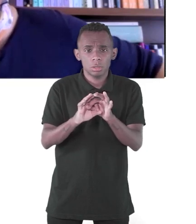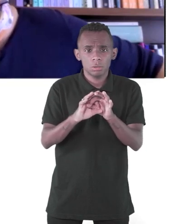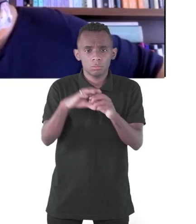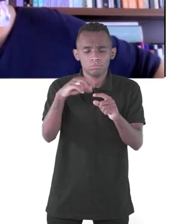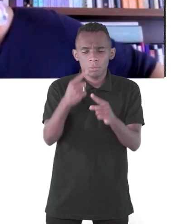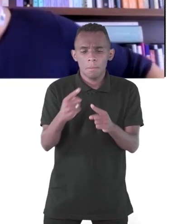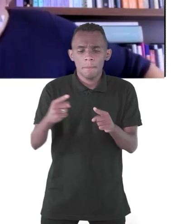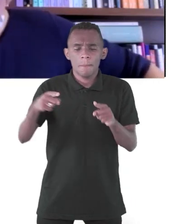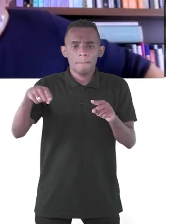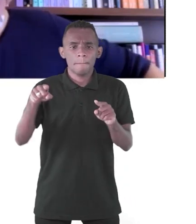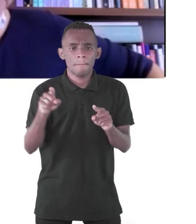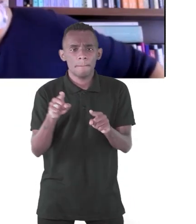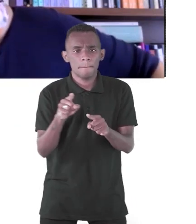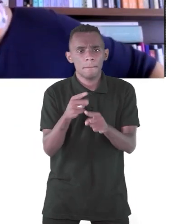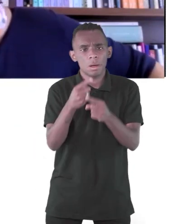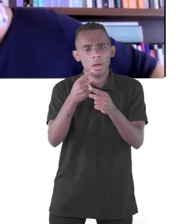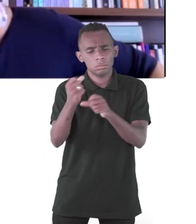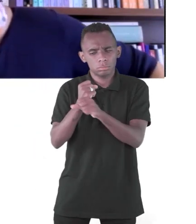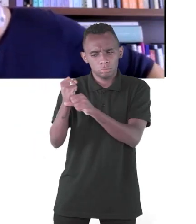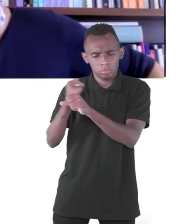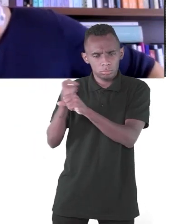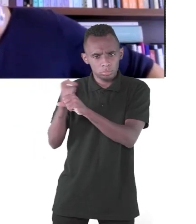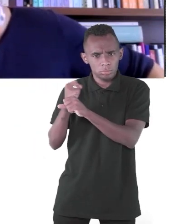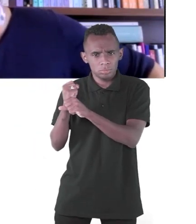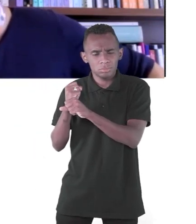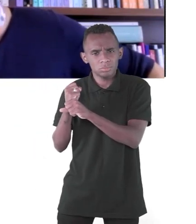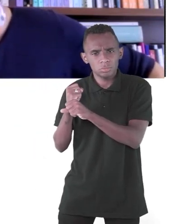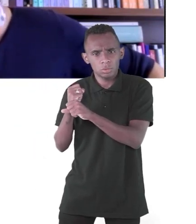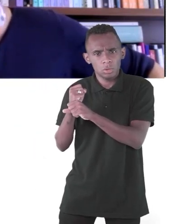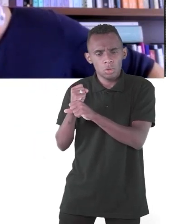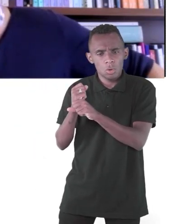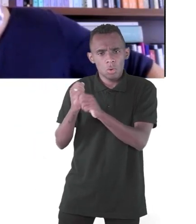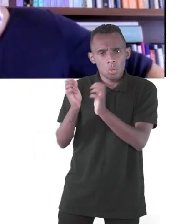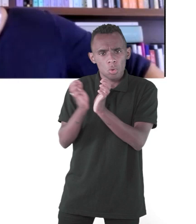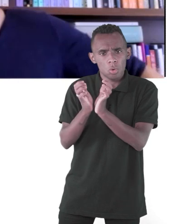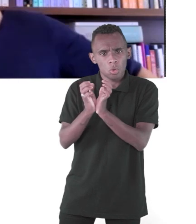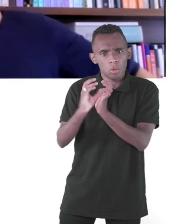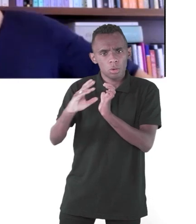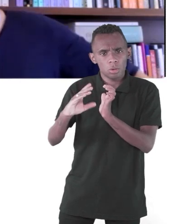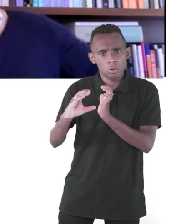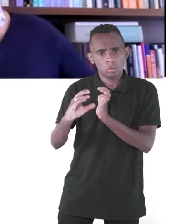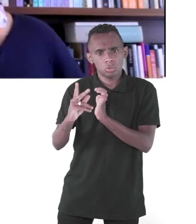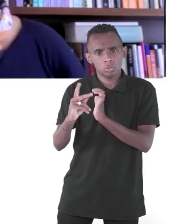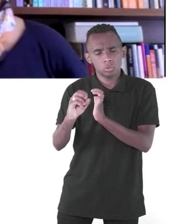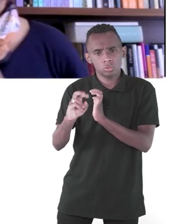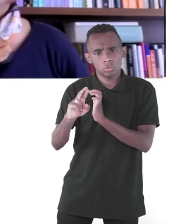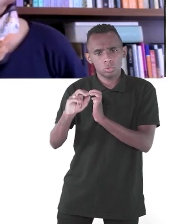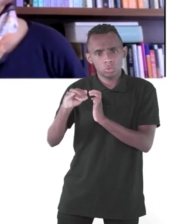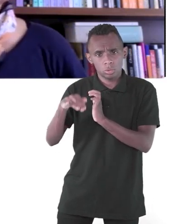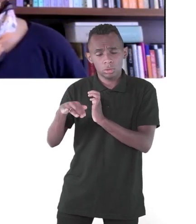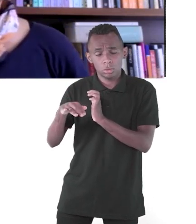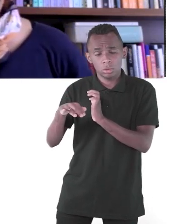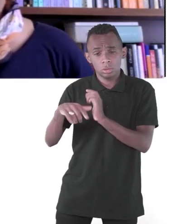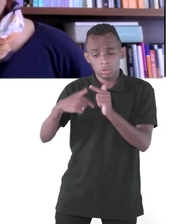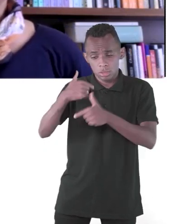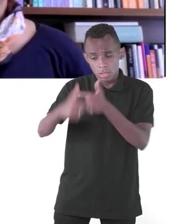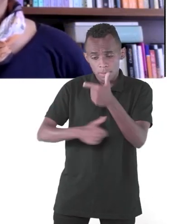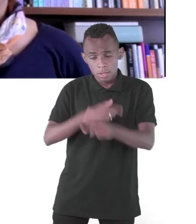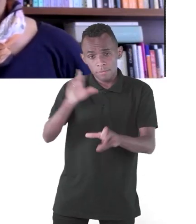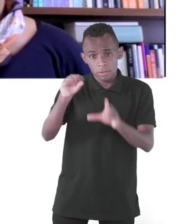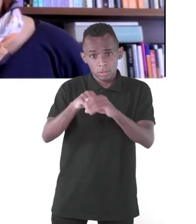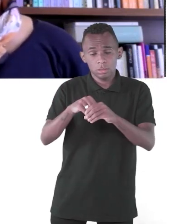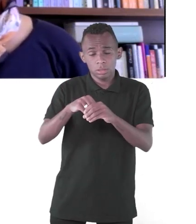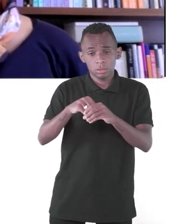né? Tem ali uma coisa... O povo do chorinho trabalhava e ganhava um dinheirinho era nas